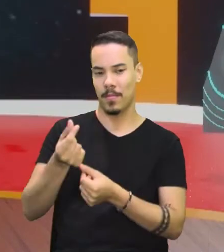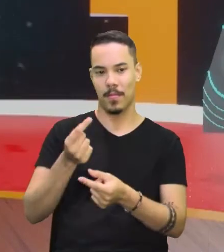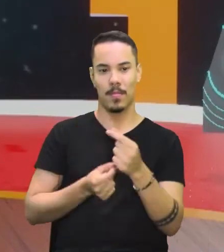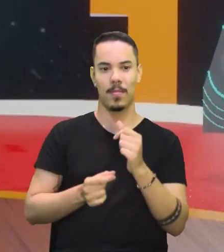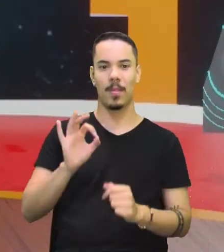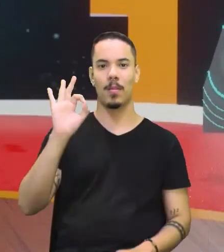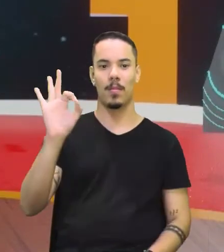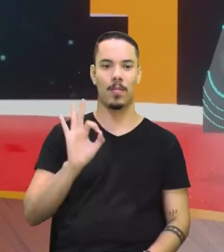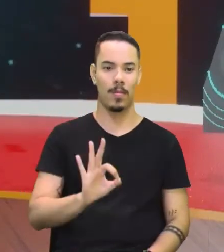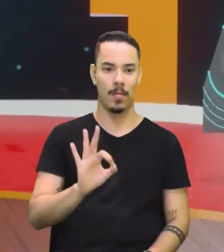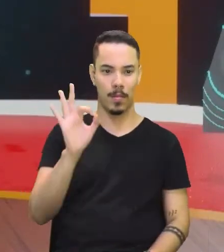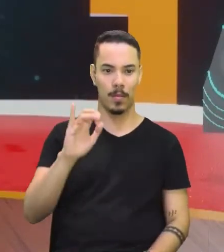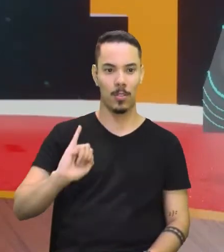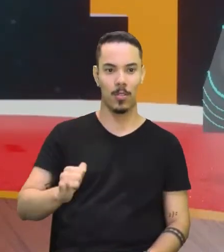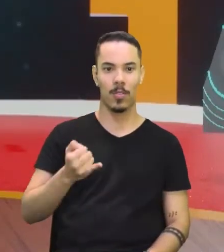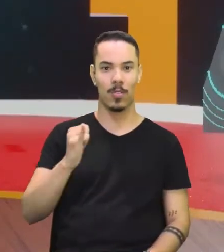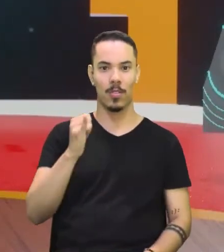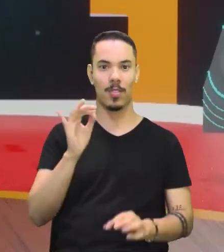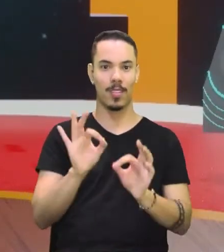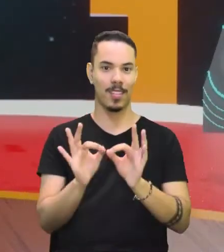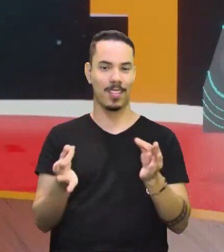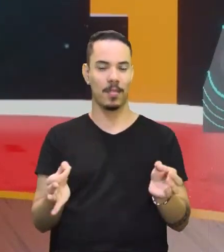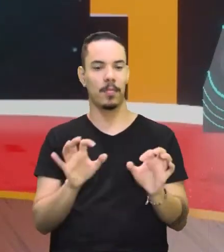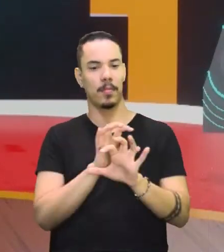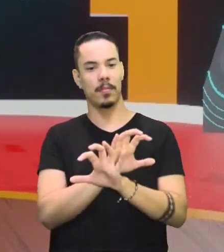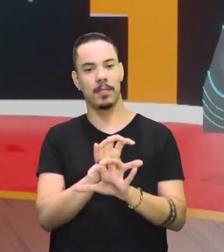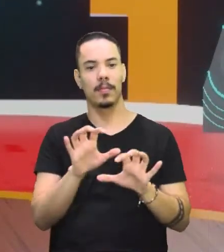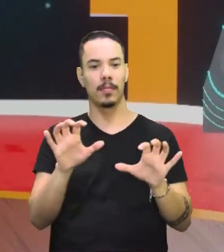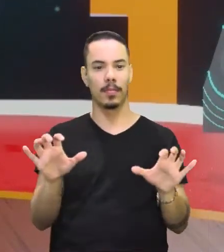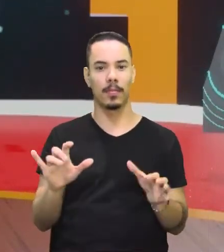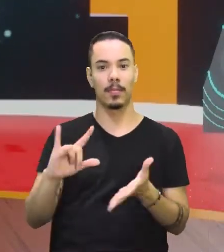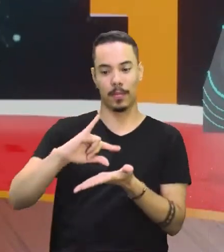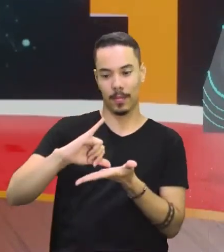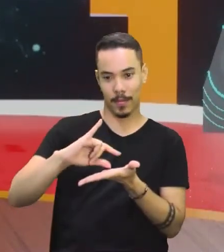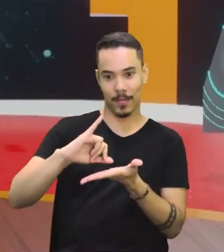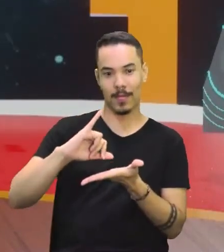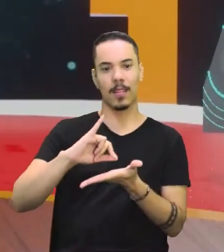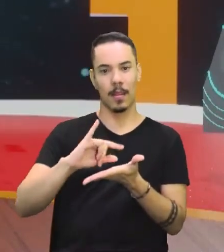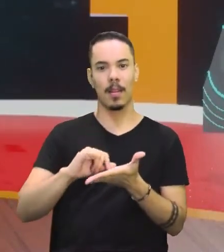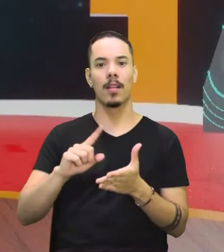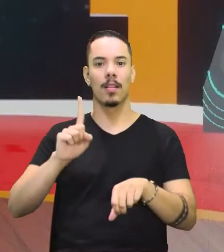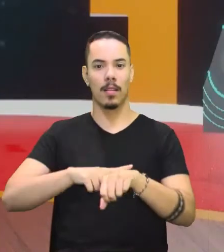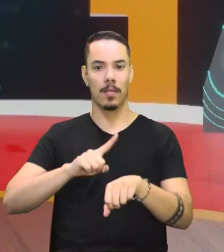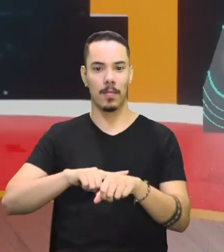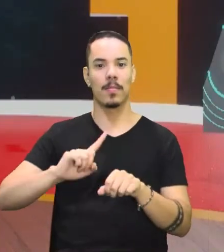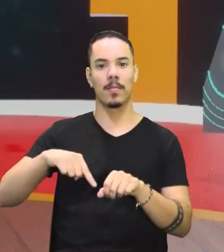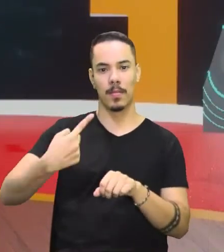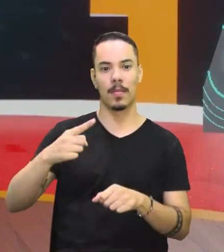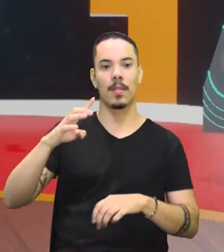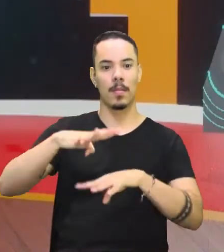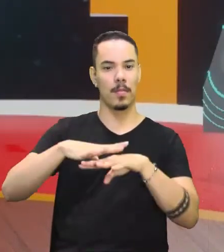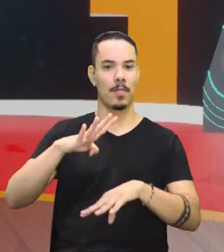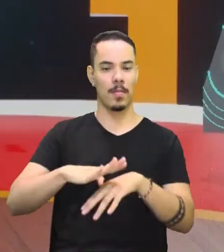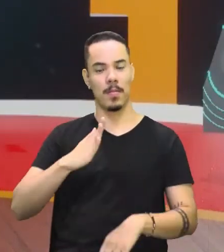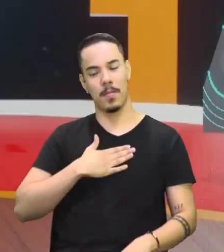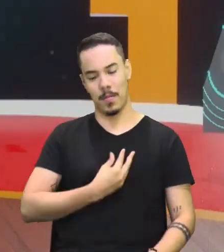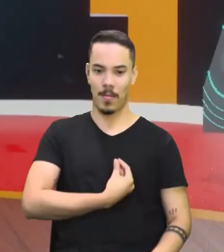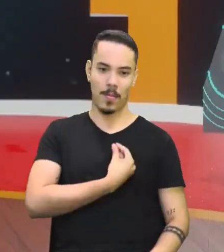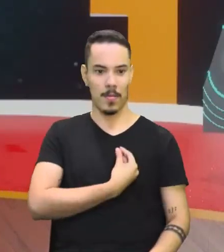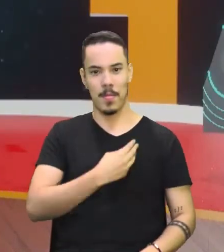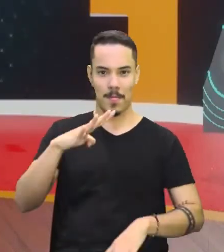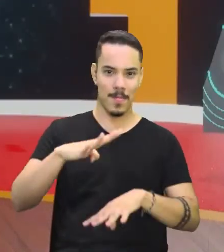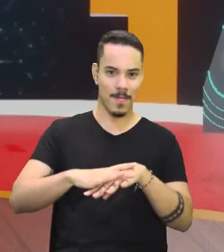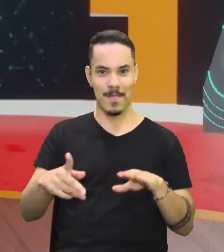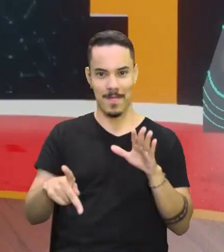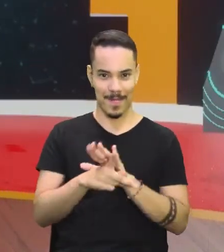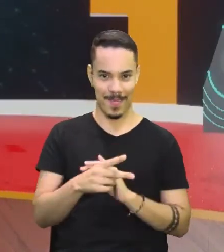porcentagem, juros simples, é assim, capital, taxa e tempo, a matemática faz parte da minha vida. Tá com